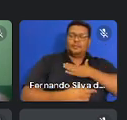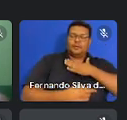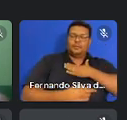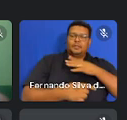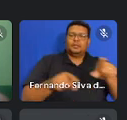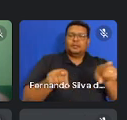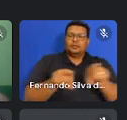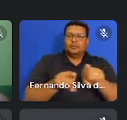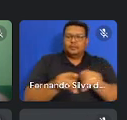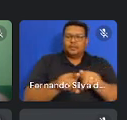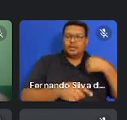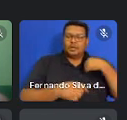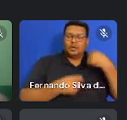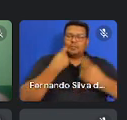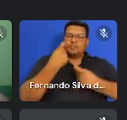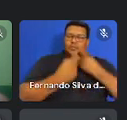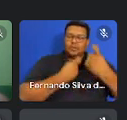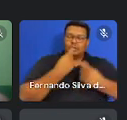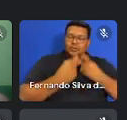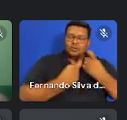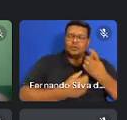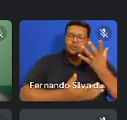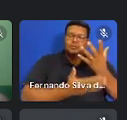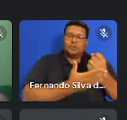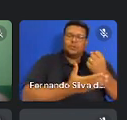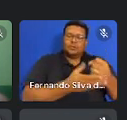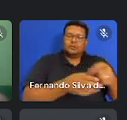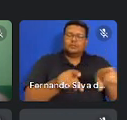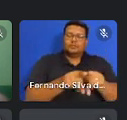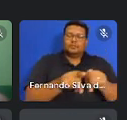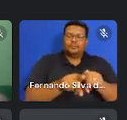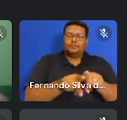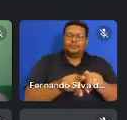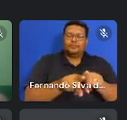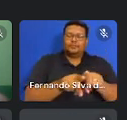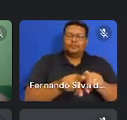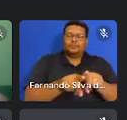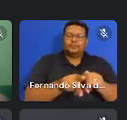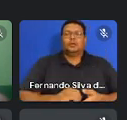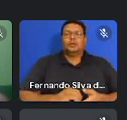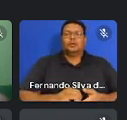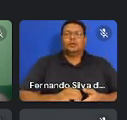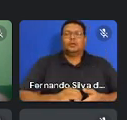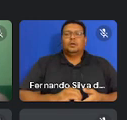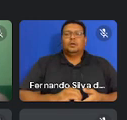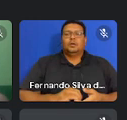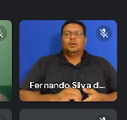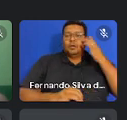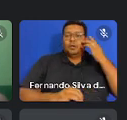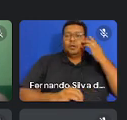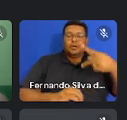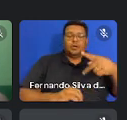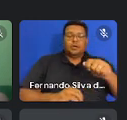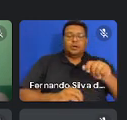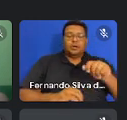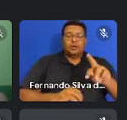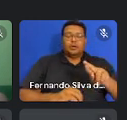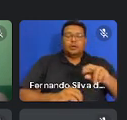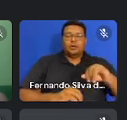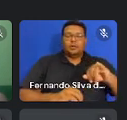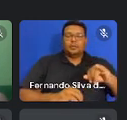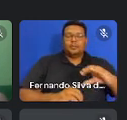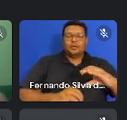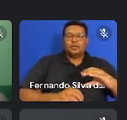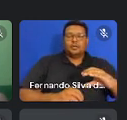Eu me preocupo mais com essa questão da gravação. Acho que apesar de que o Patrick estava online. Então vamos